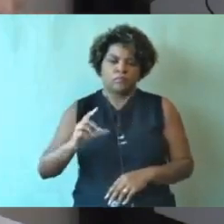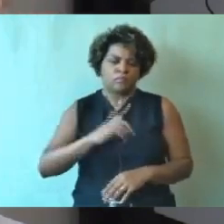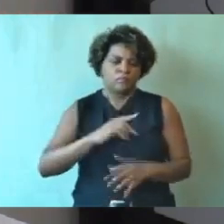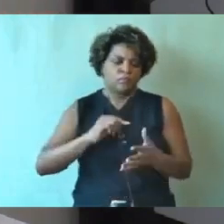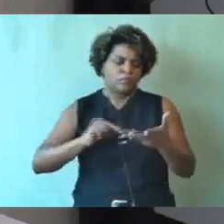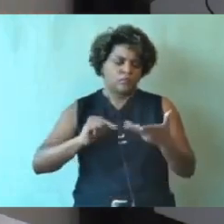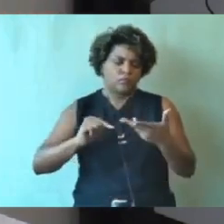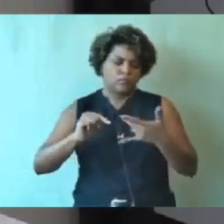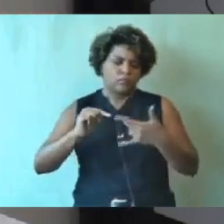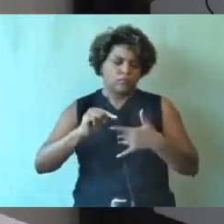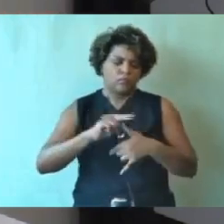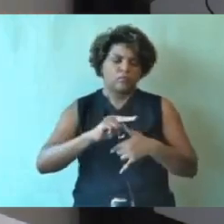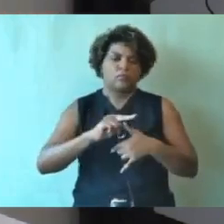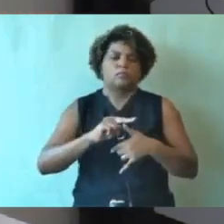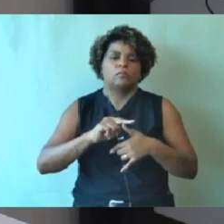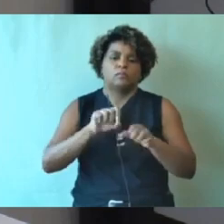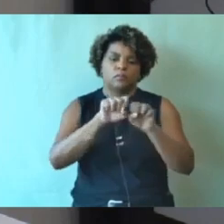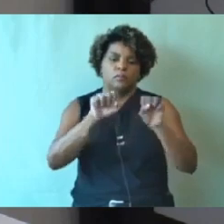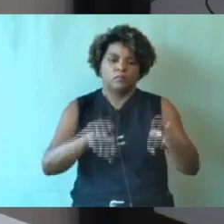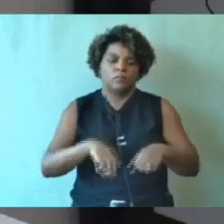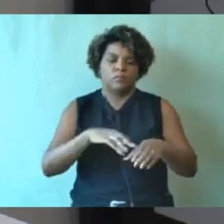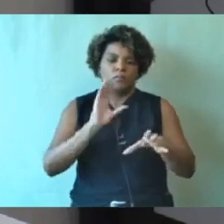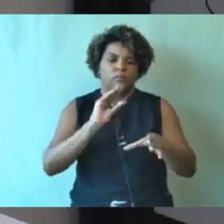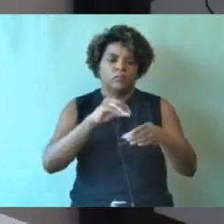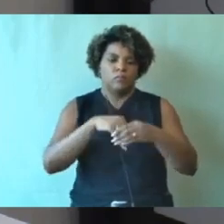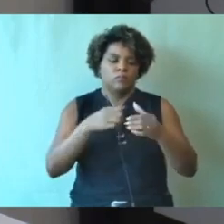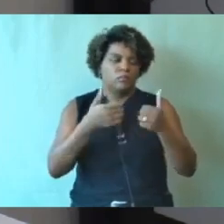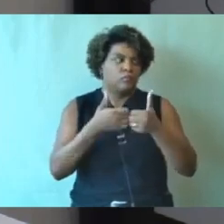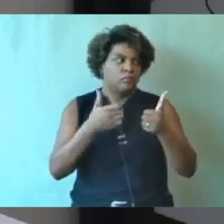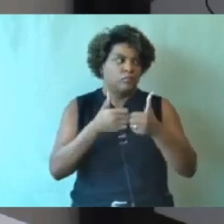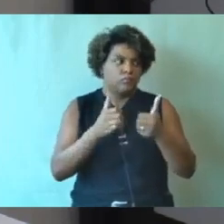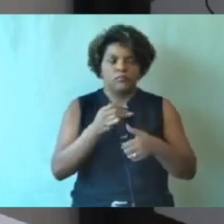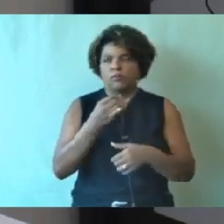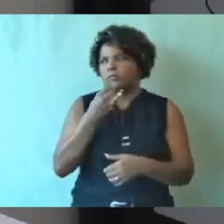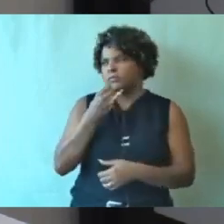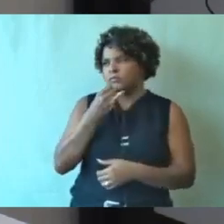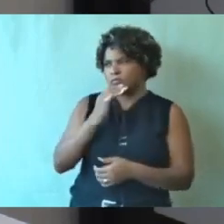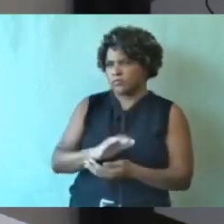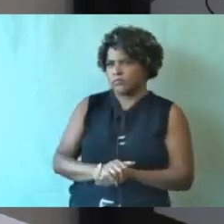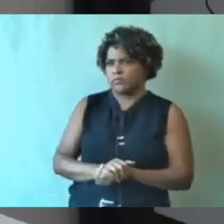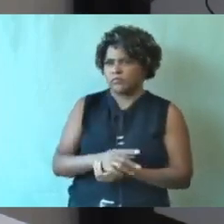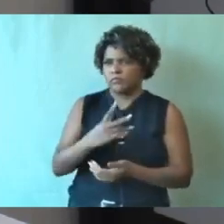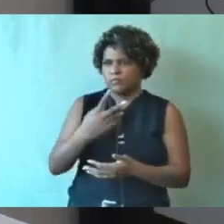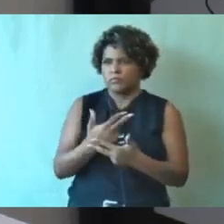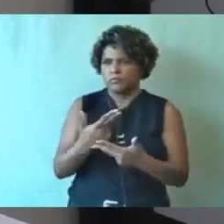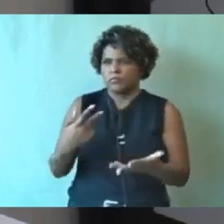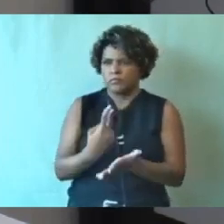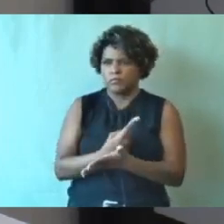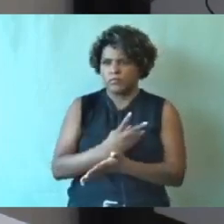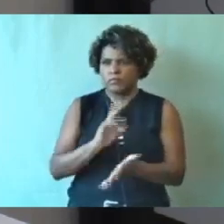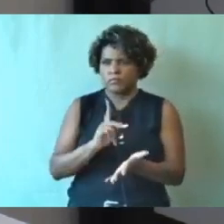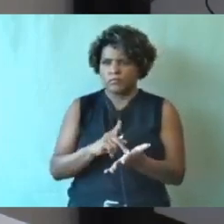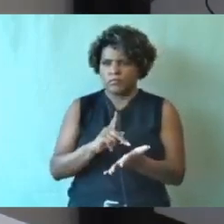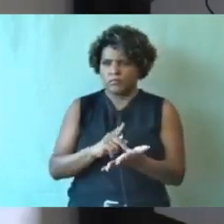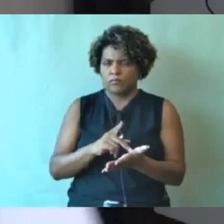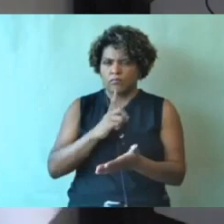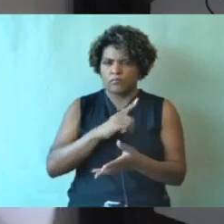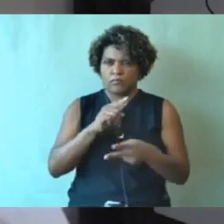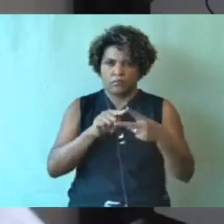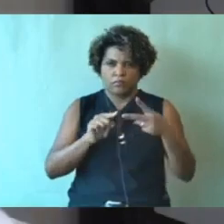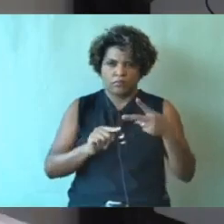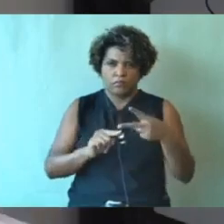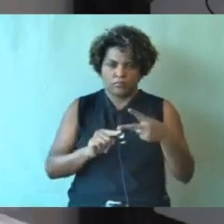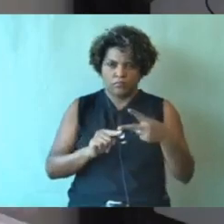dos veículos e tudo de viagem. Quando uma empresa, por exemplo, um caso real que está ocorrendo, eu até tenho dois carros só